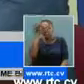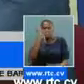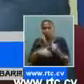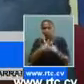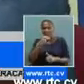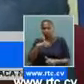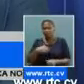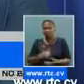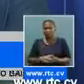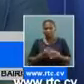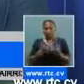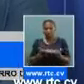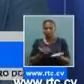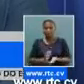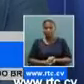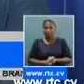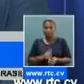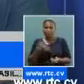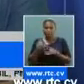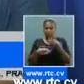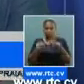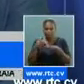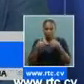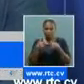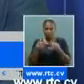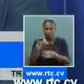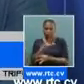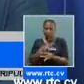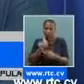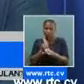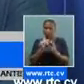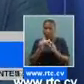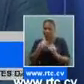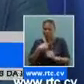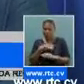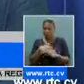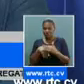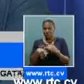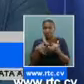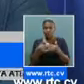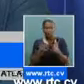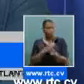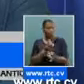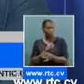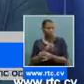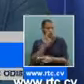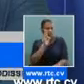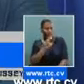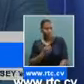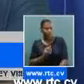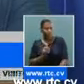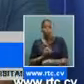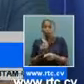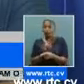melhor da cabo verde depois realizando em um campeonato difícil o trabalho de casa e tudo mais reparei que deve ser